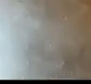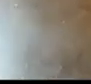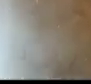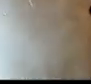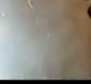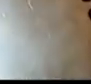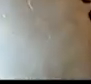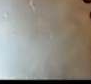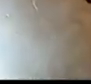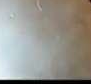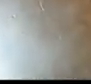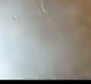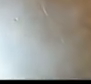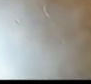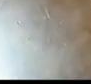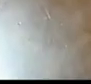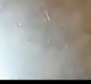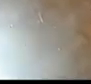521.